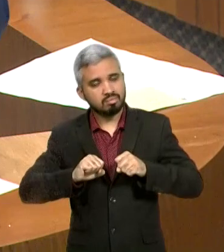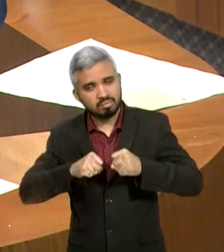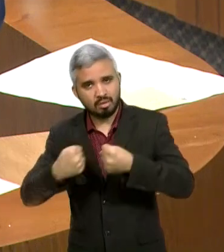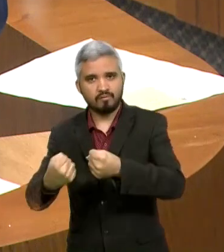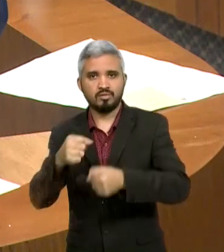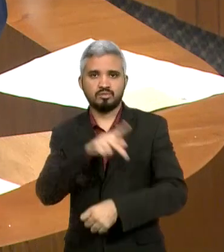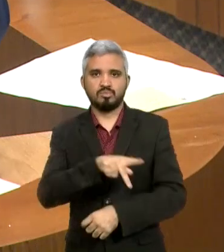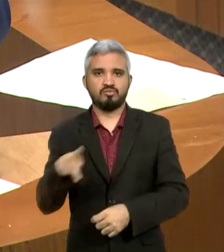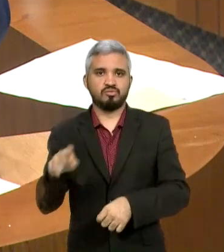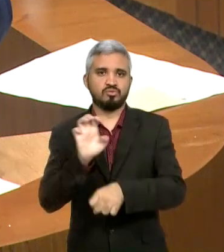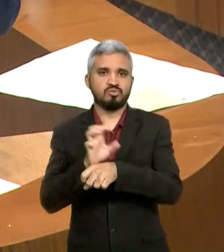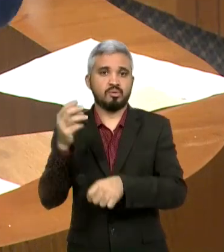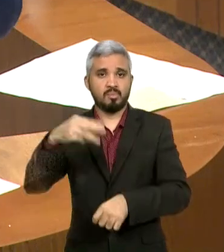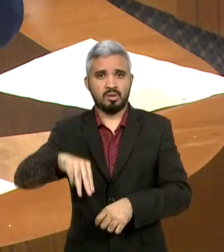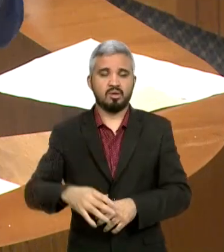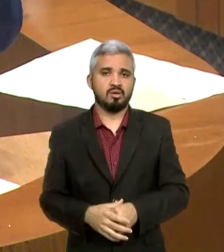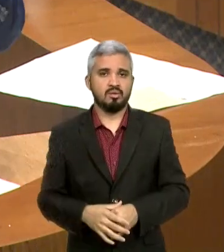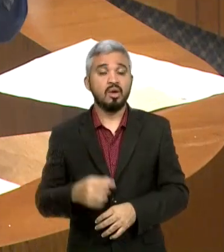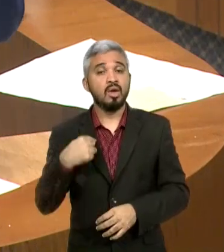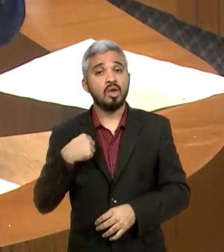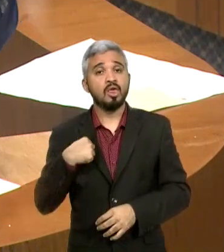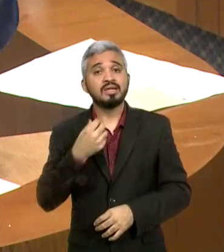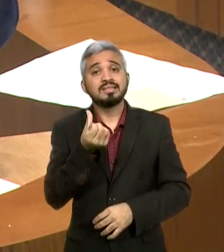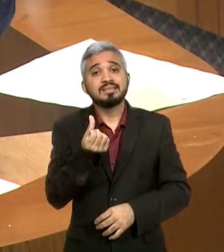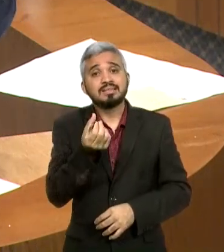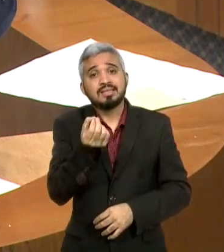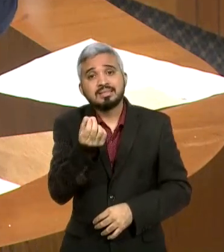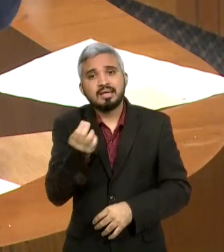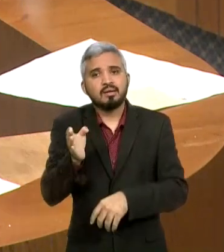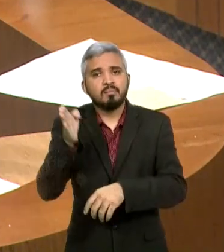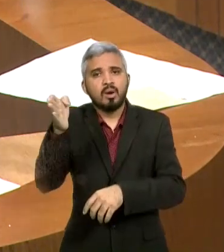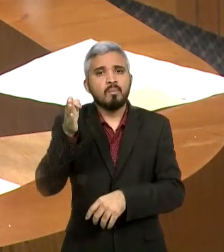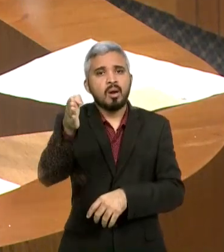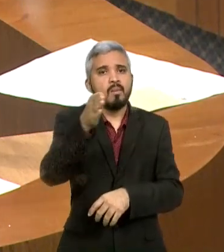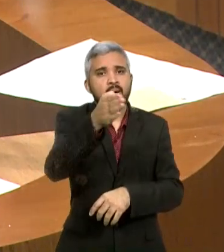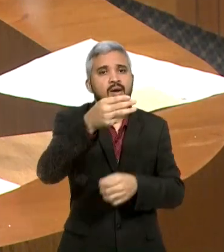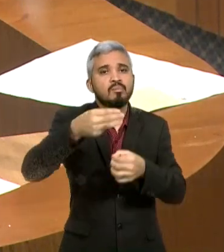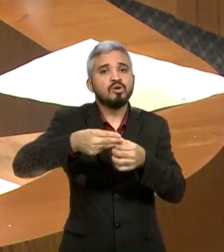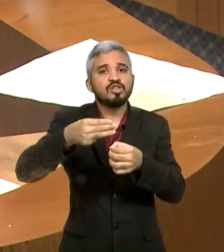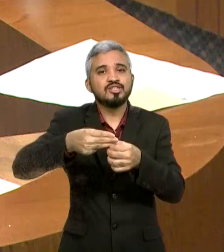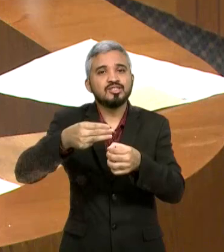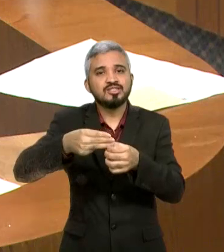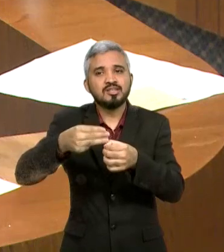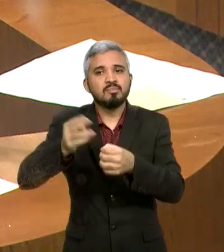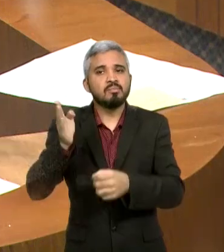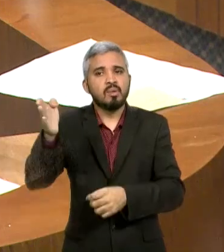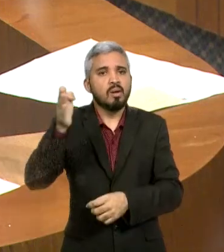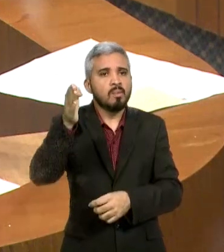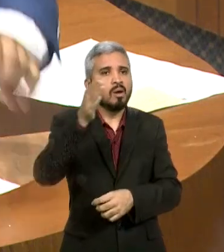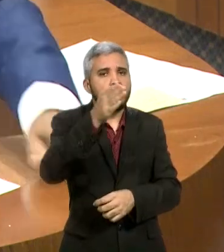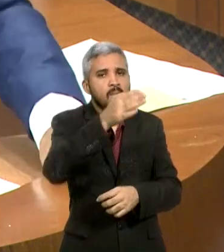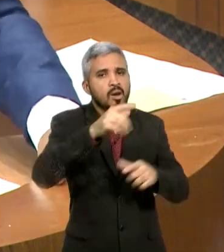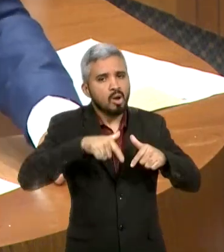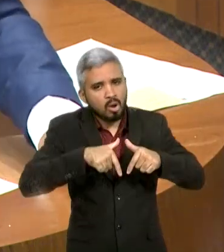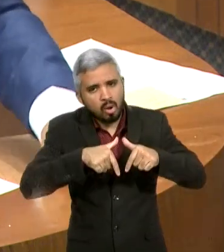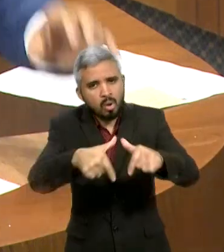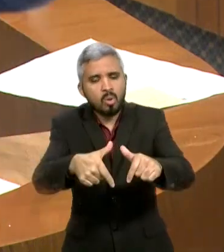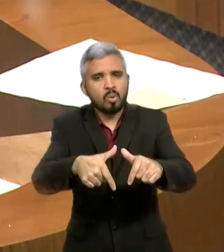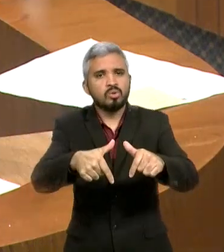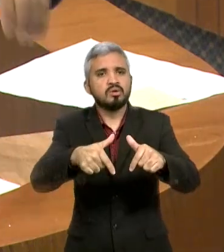mais de 60 municípios, orientando, lutando pelo reajuste de 33,24% no ano